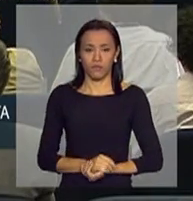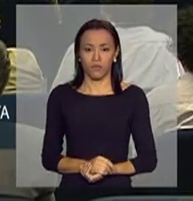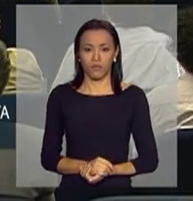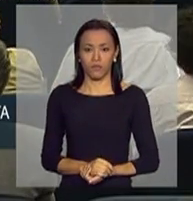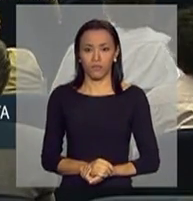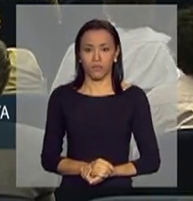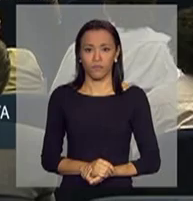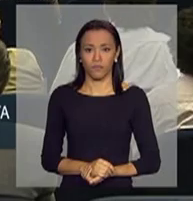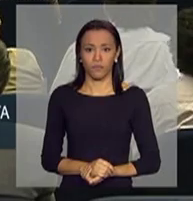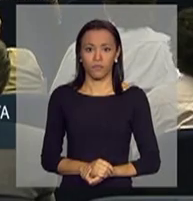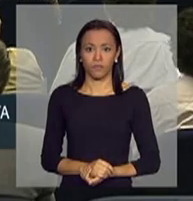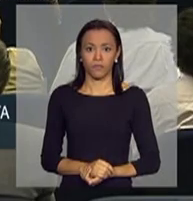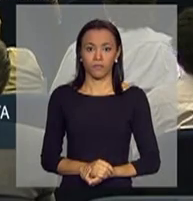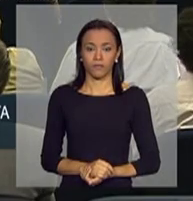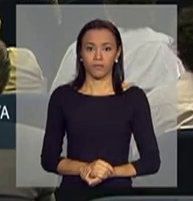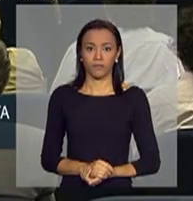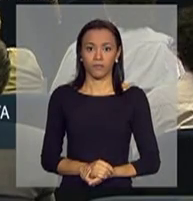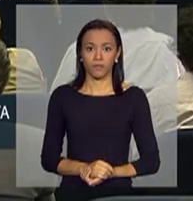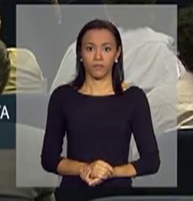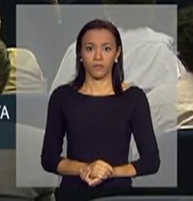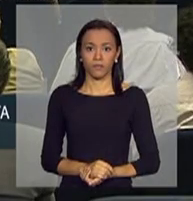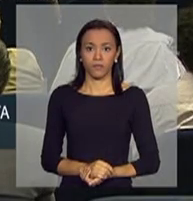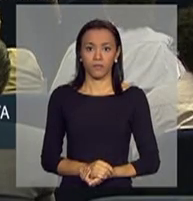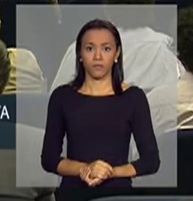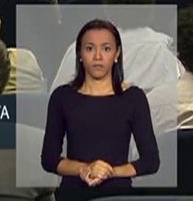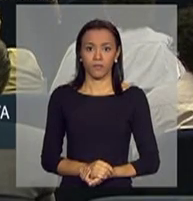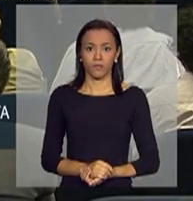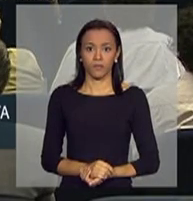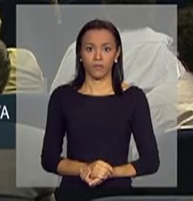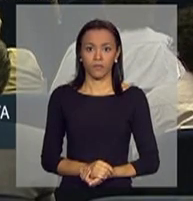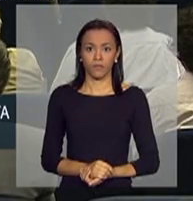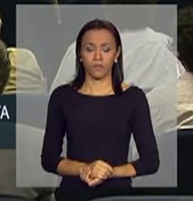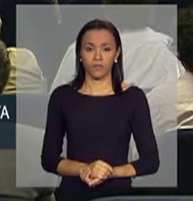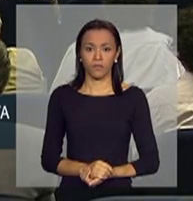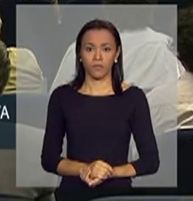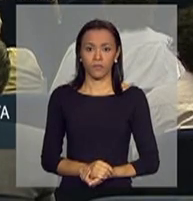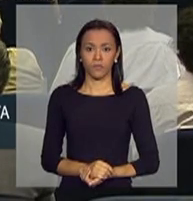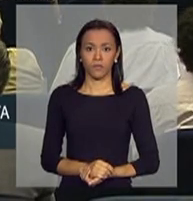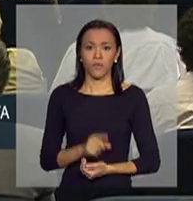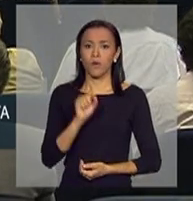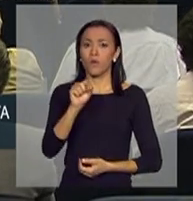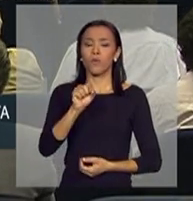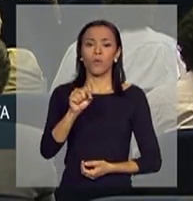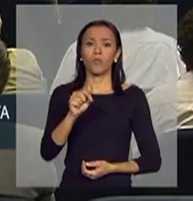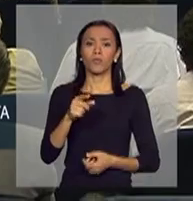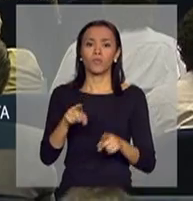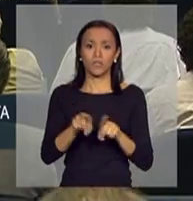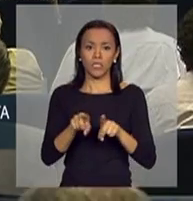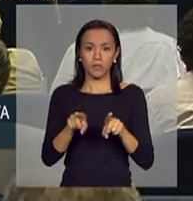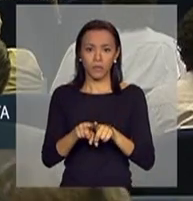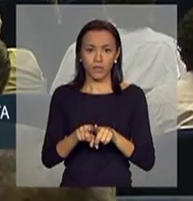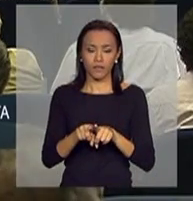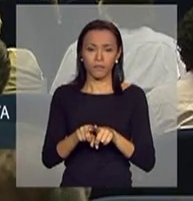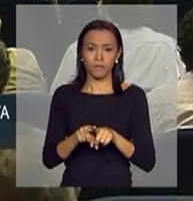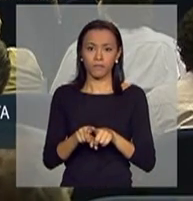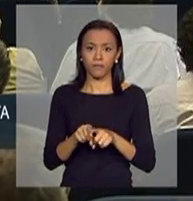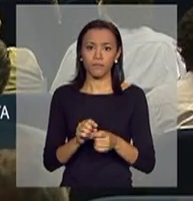Ok. Eu também queria dizer alguma coisa. Eu me solidarizo totalmente com a Yara, eu também estou bastante